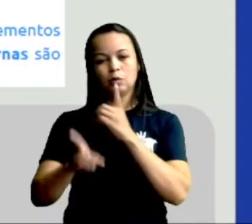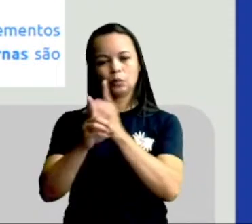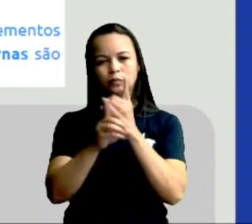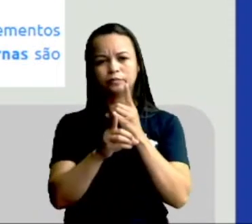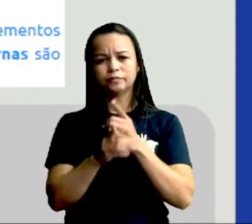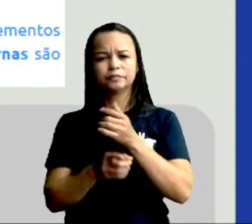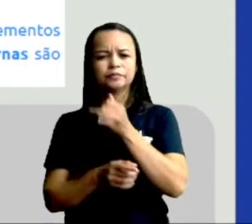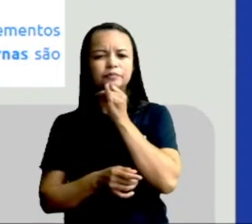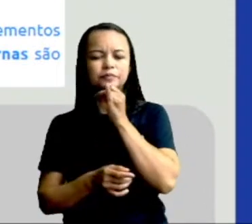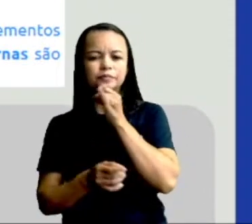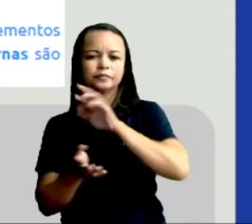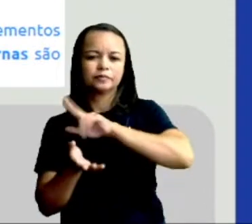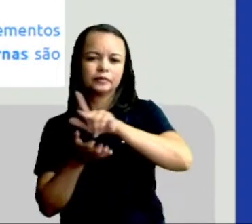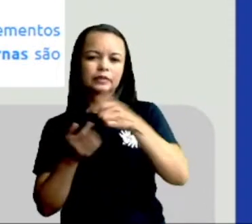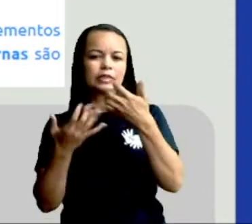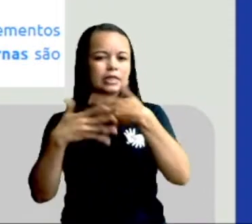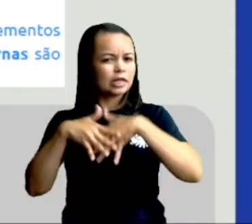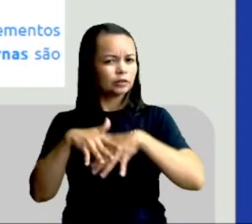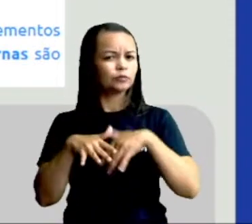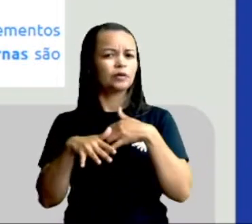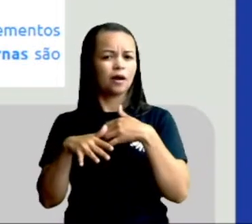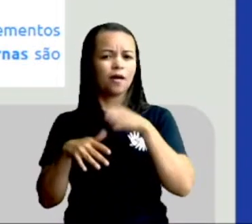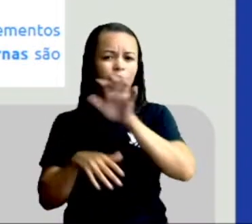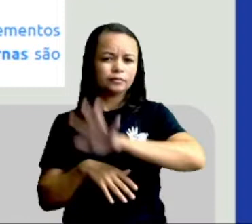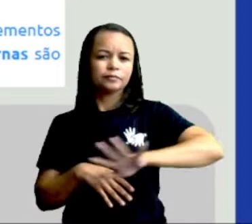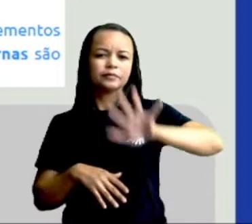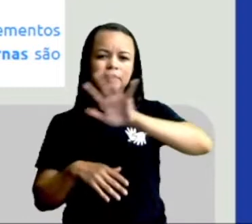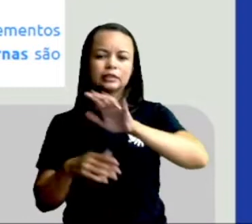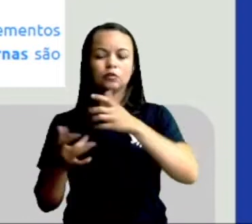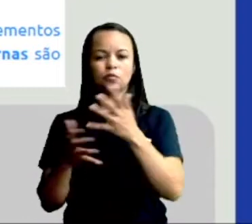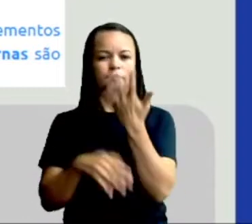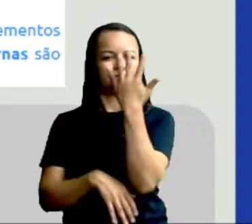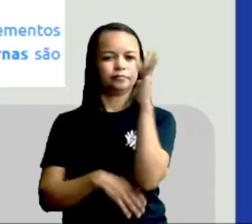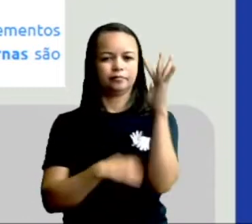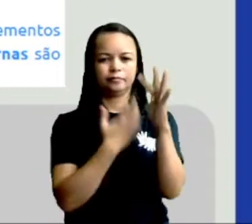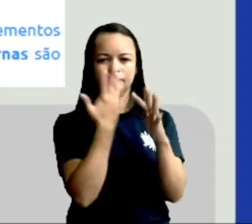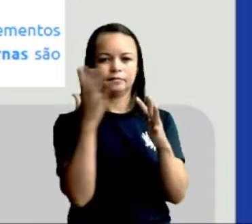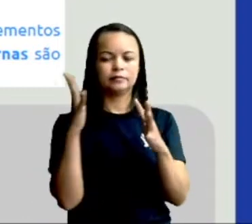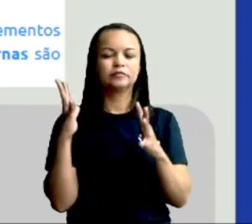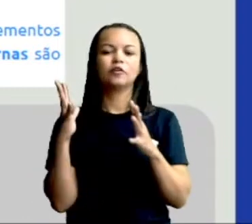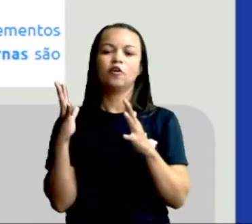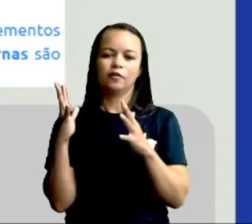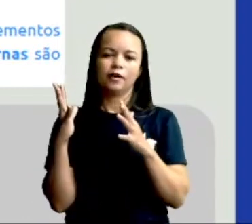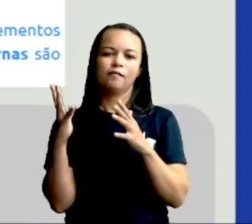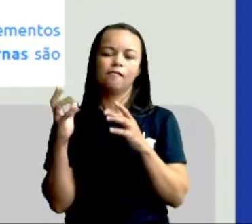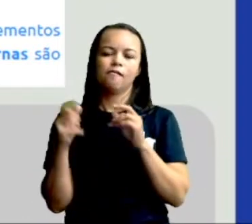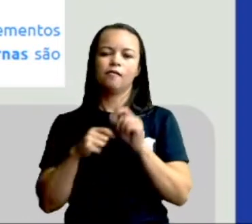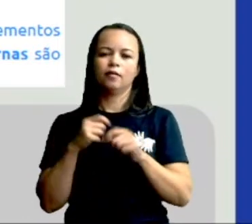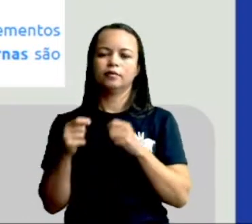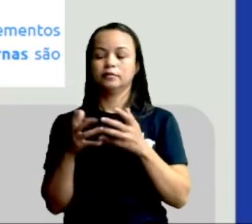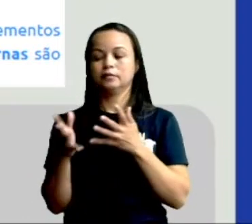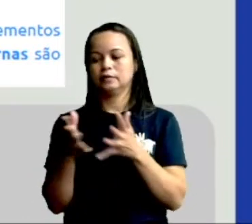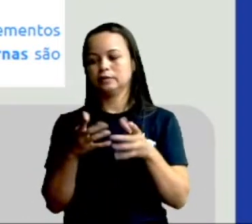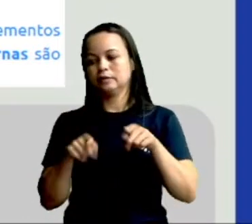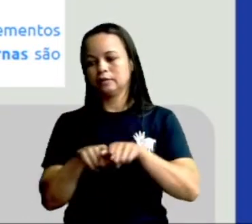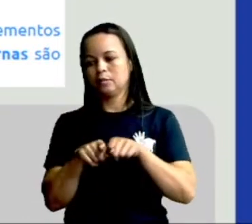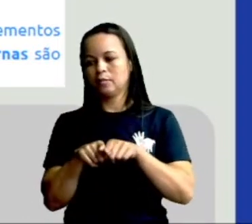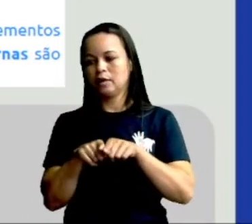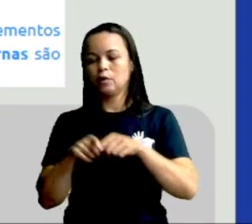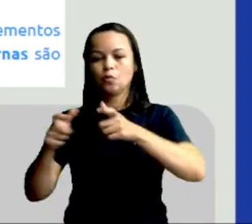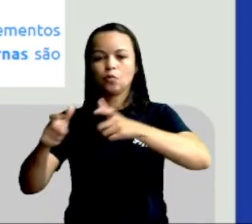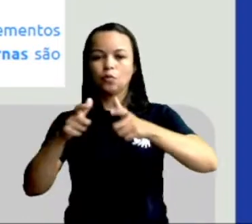diversos exemplos de paisagens naturais como as bem essas florestas tropicais as diversas unidades de